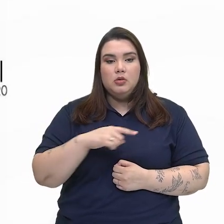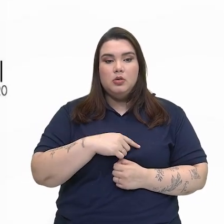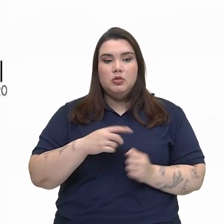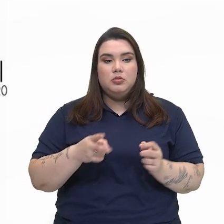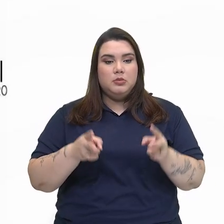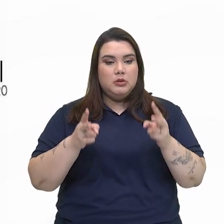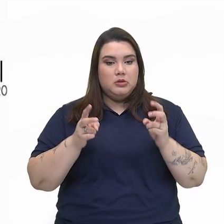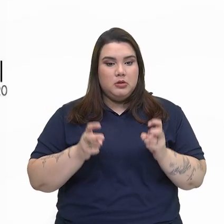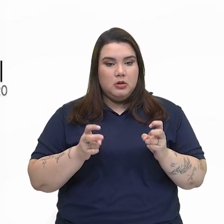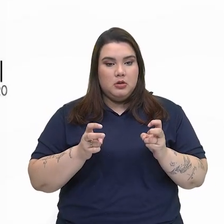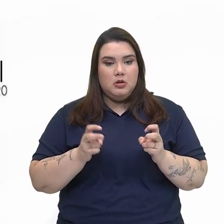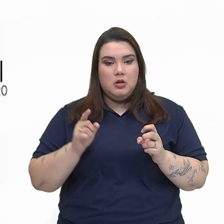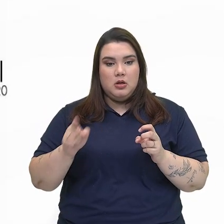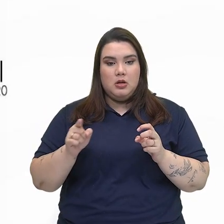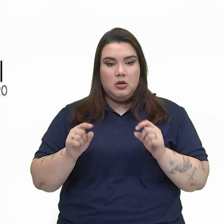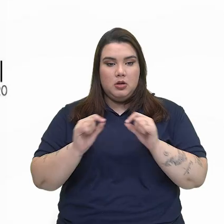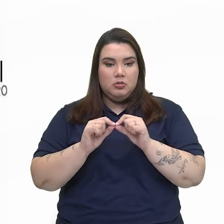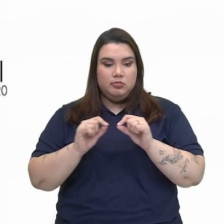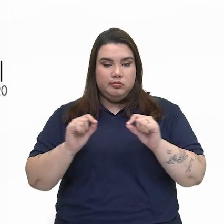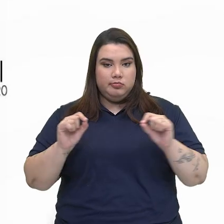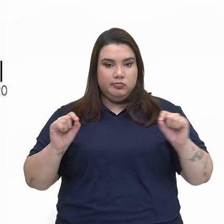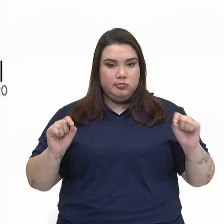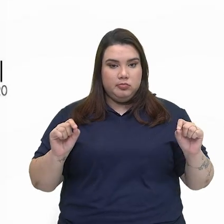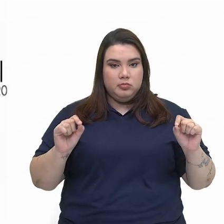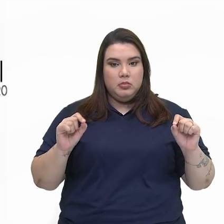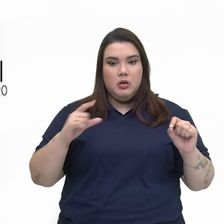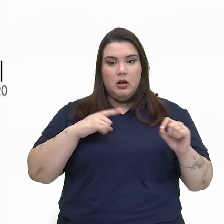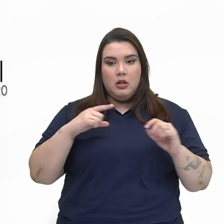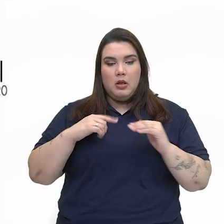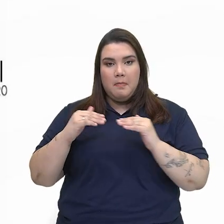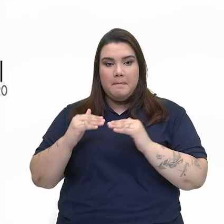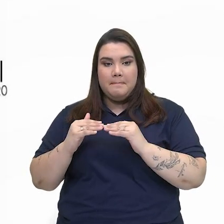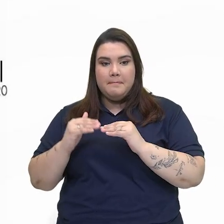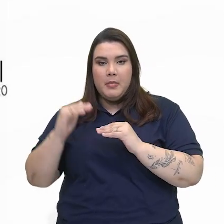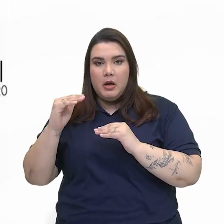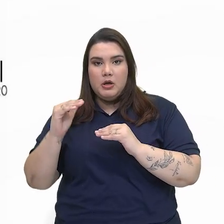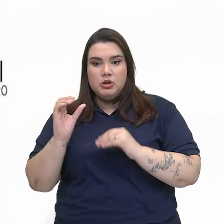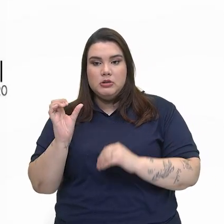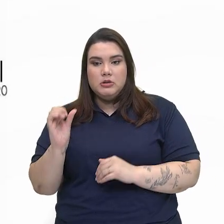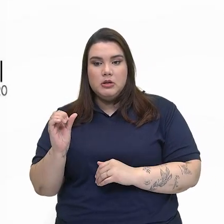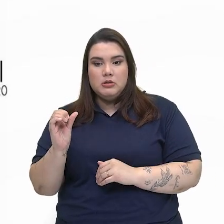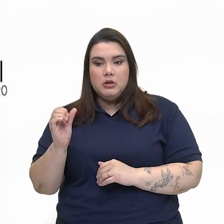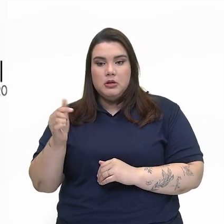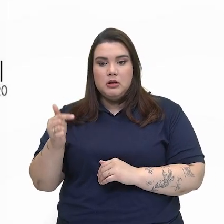observar que o segmento de reta tem um pouco mais que